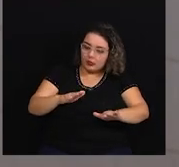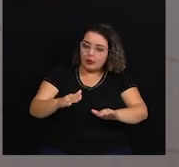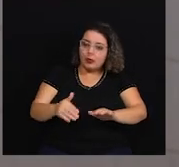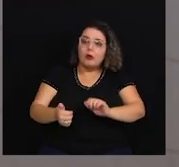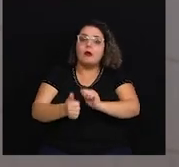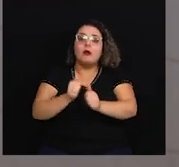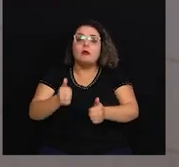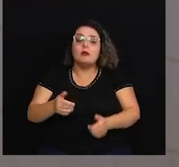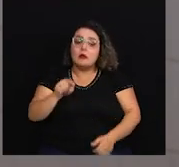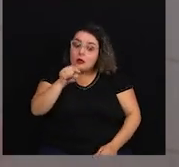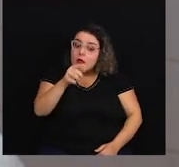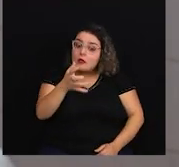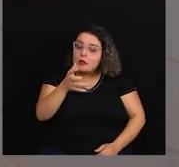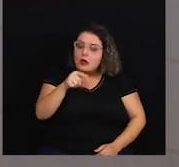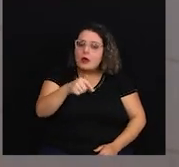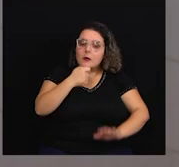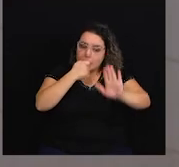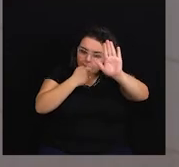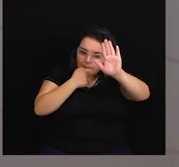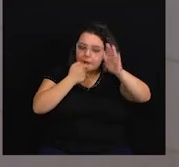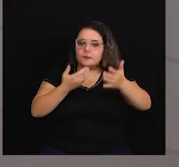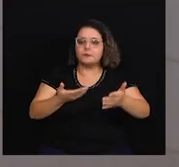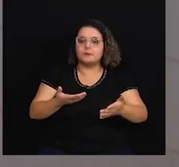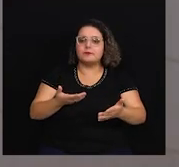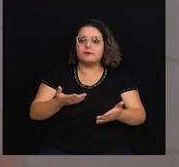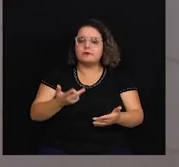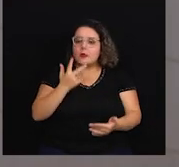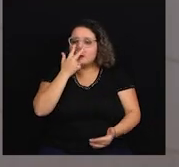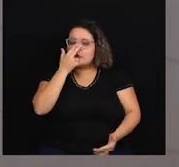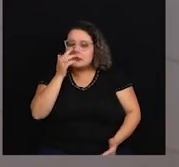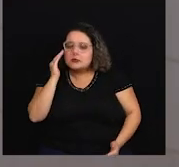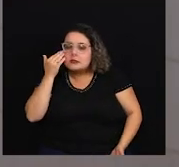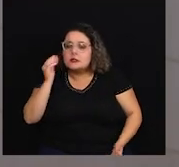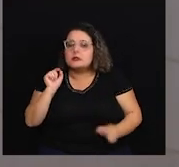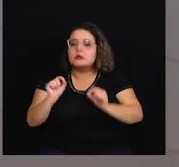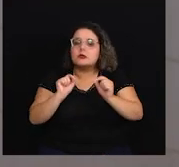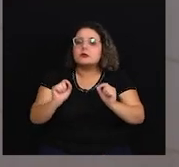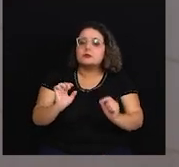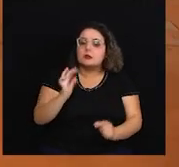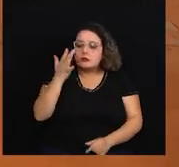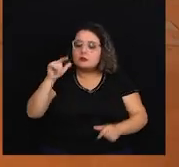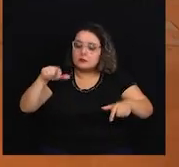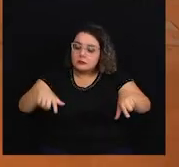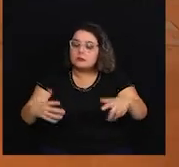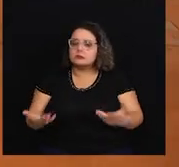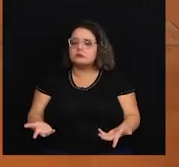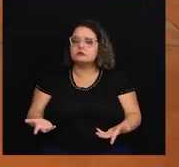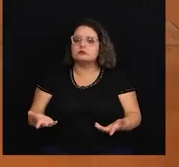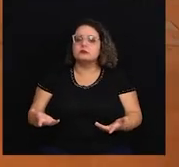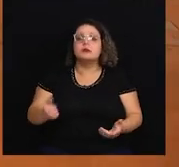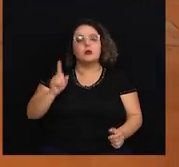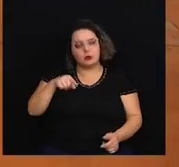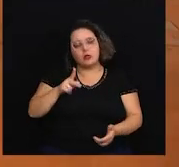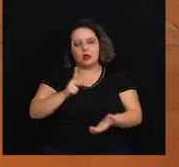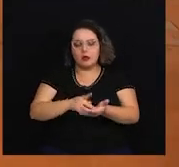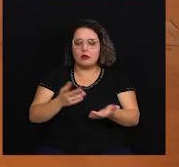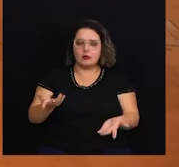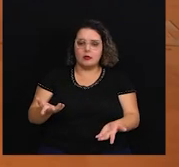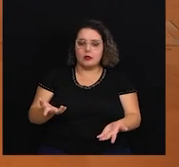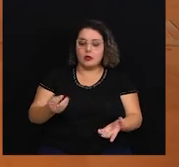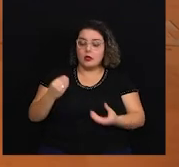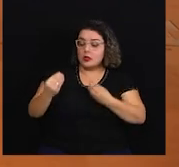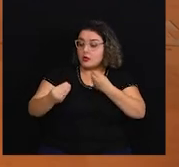é o que eu quero aquele ar porque ele ele parece que ele entende o que está acontecendo é isso e como que a sua família